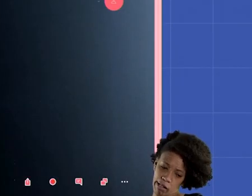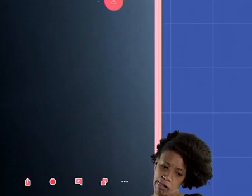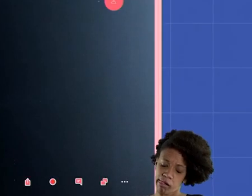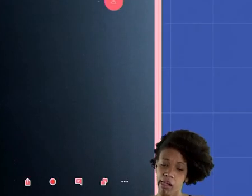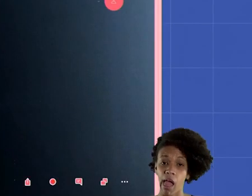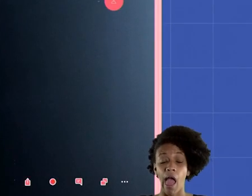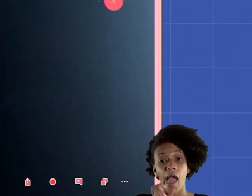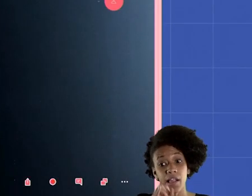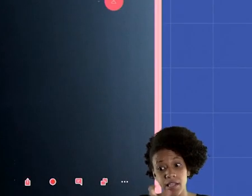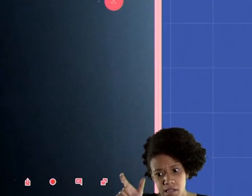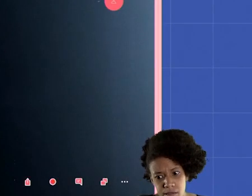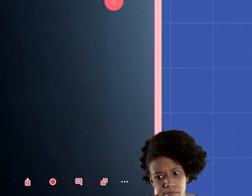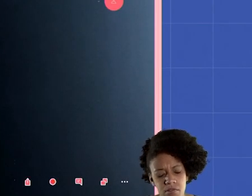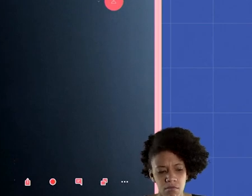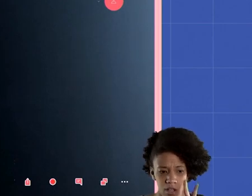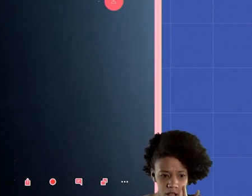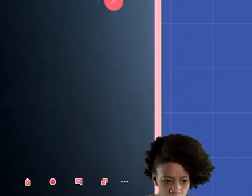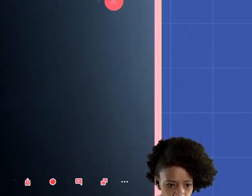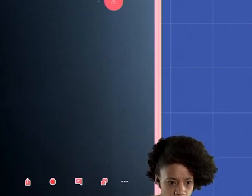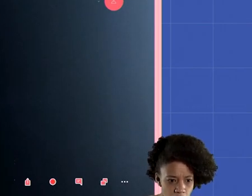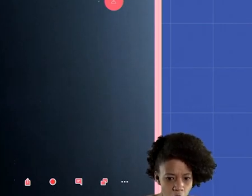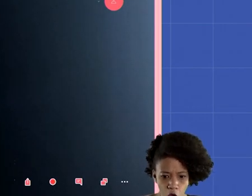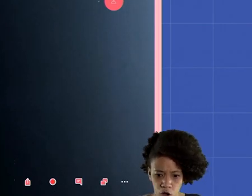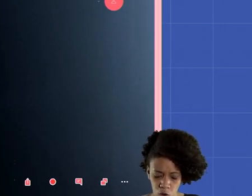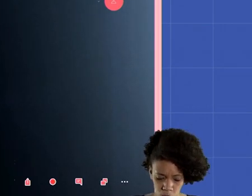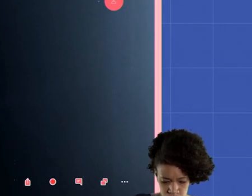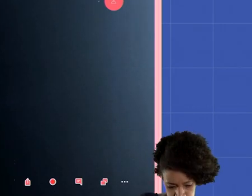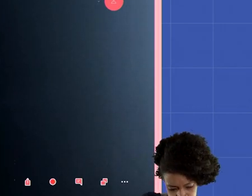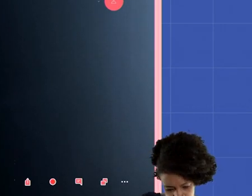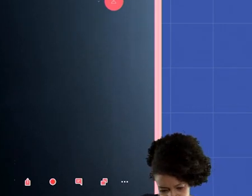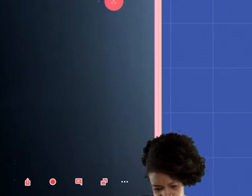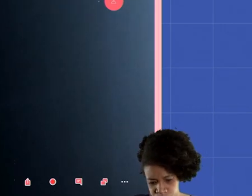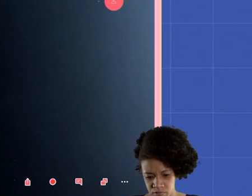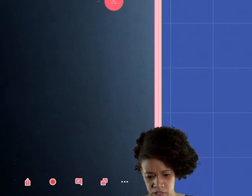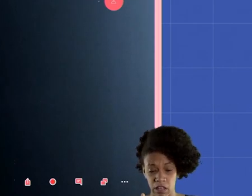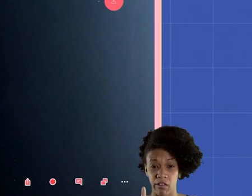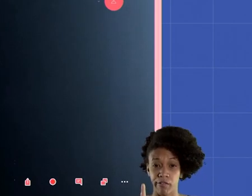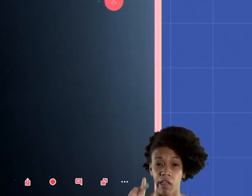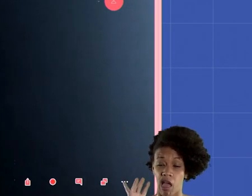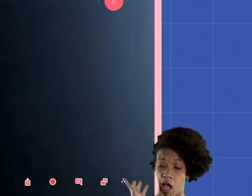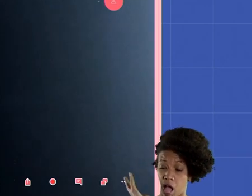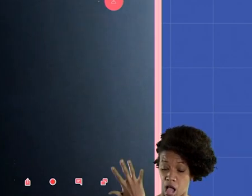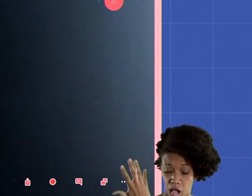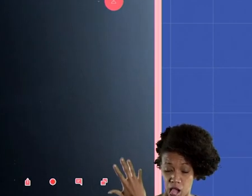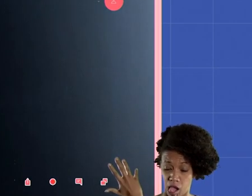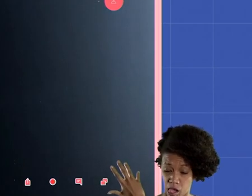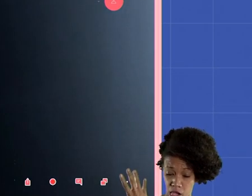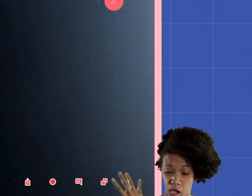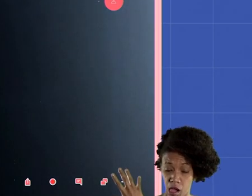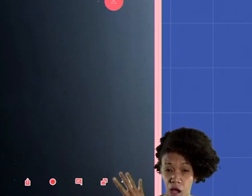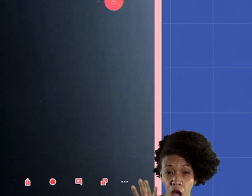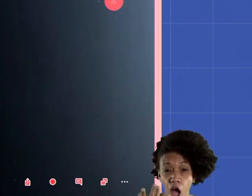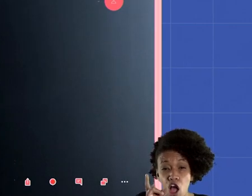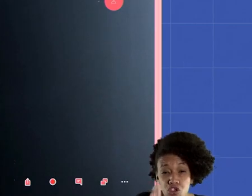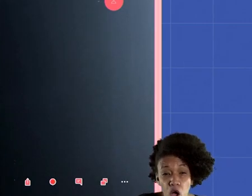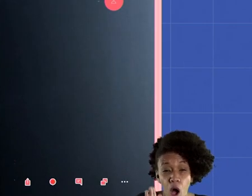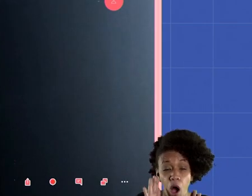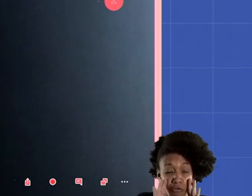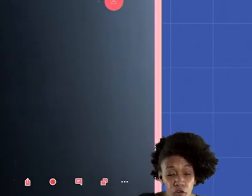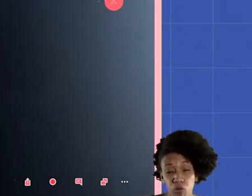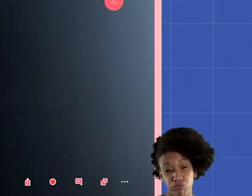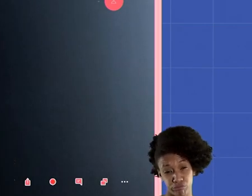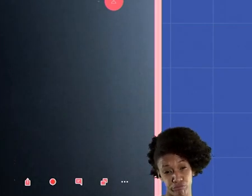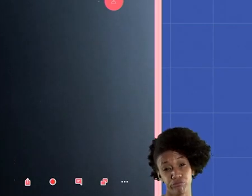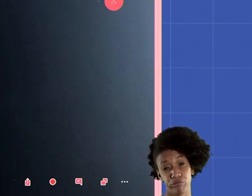ajudar contra o racismo. Se as pessoas verem o que que as estão mudando o mundo, como estão matando a Terra